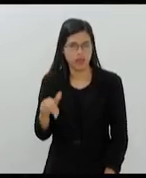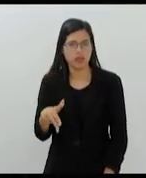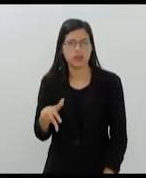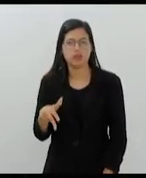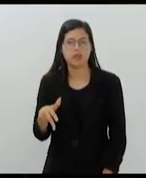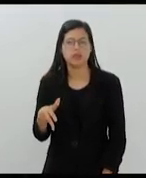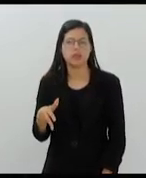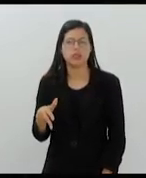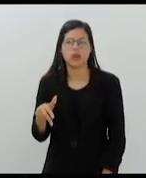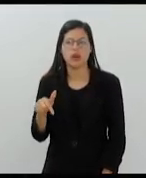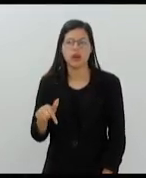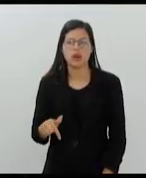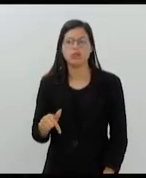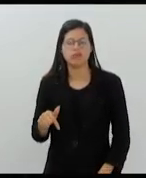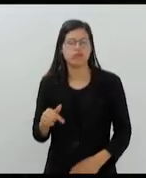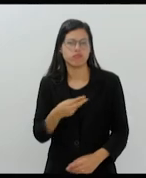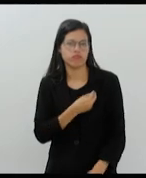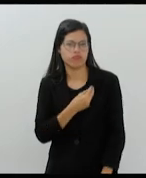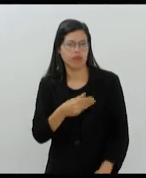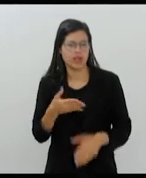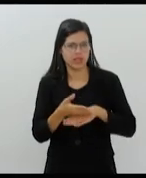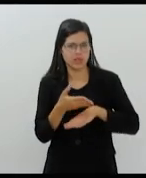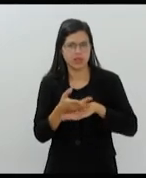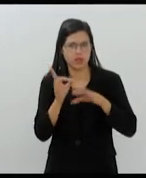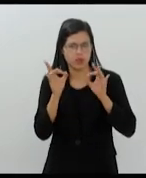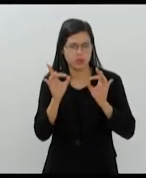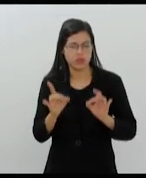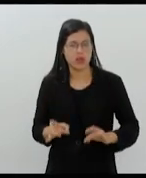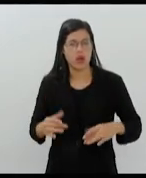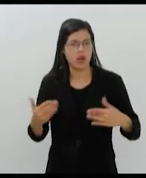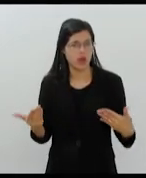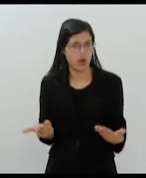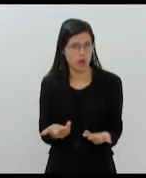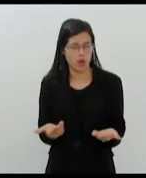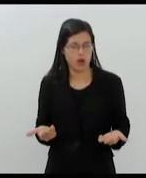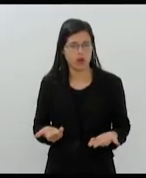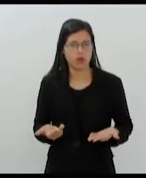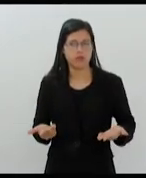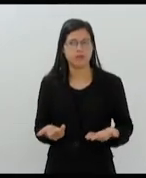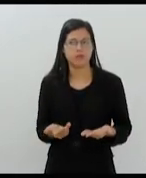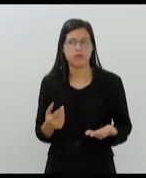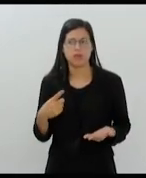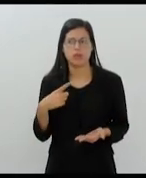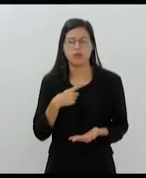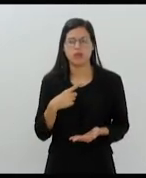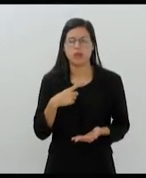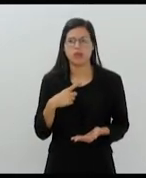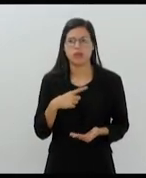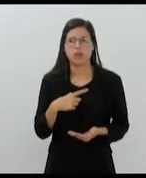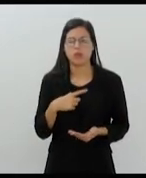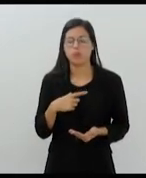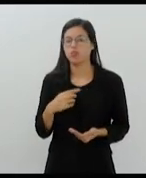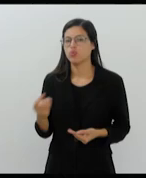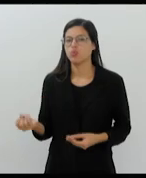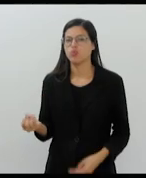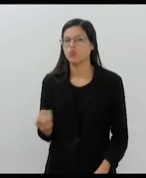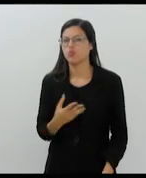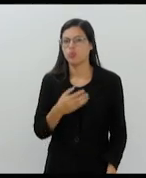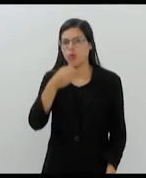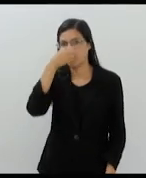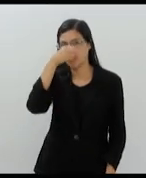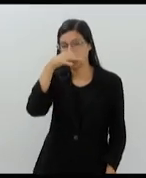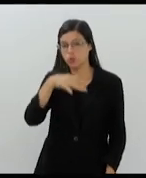participações especiais. E agora temos um mais novo